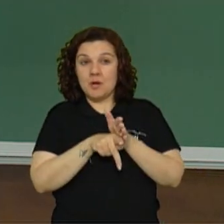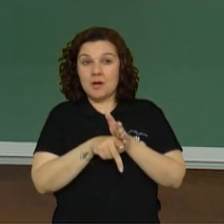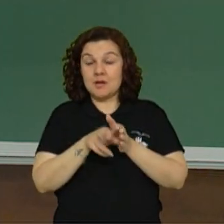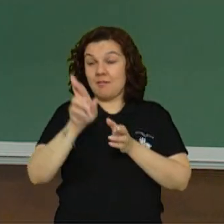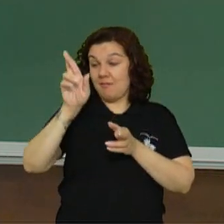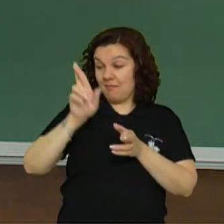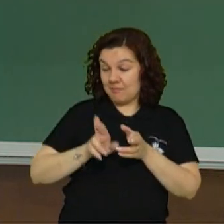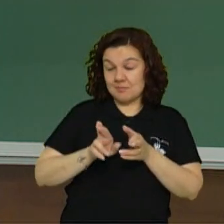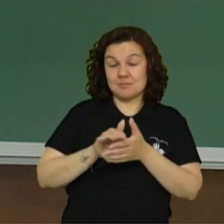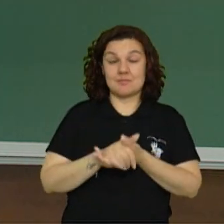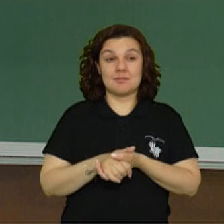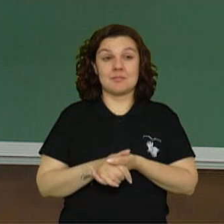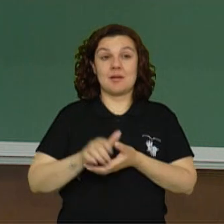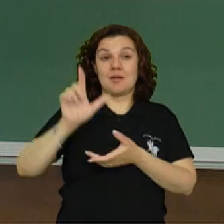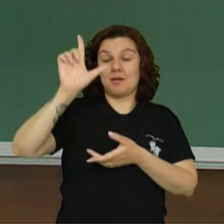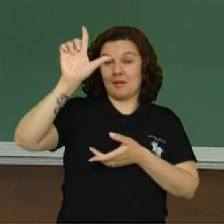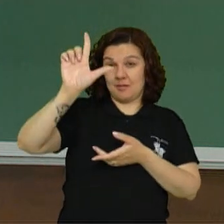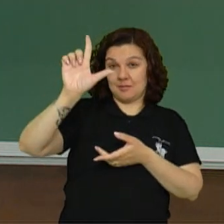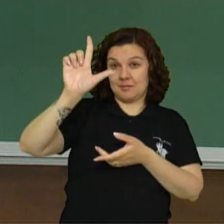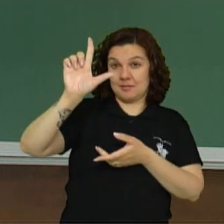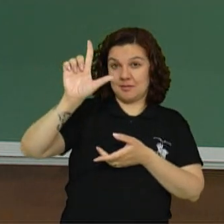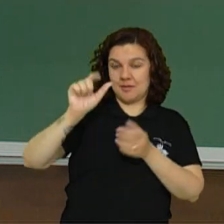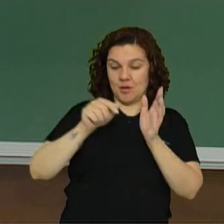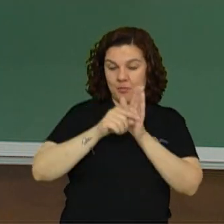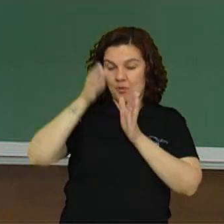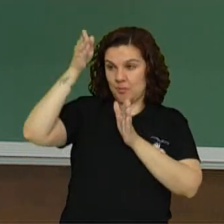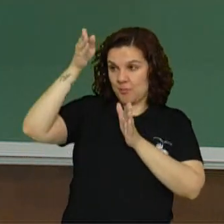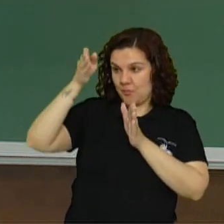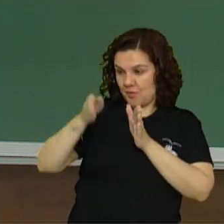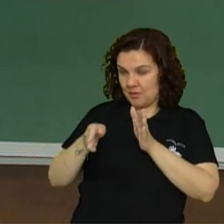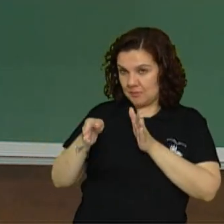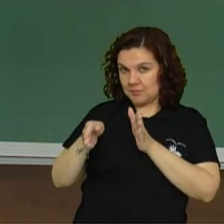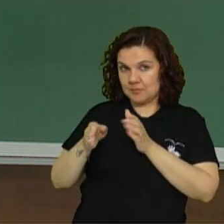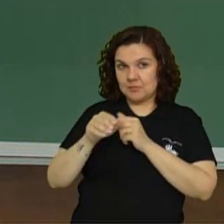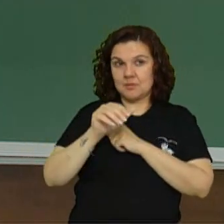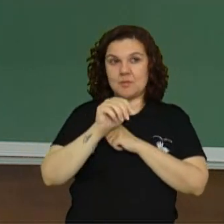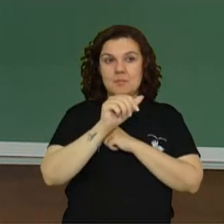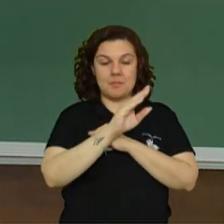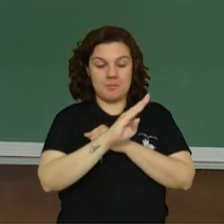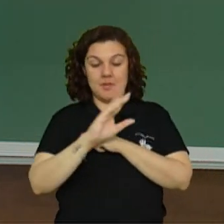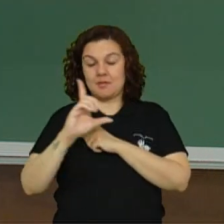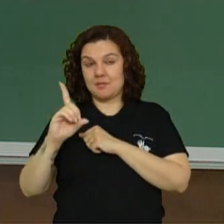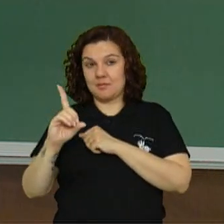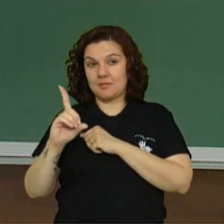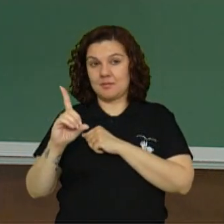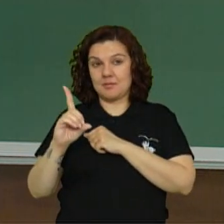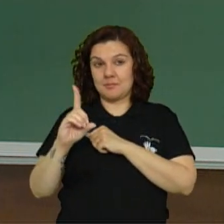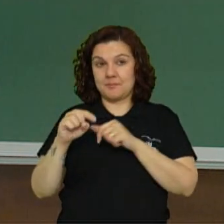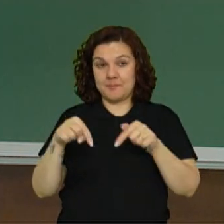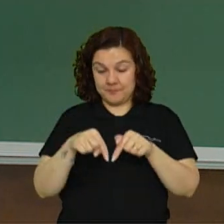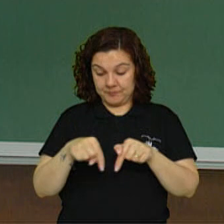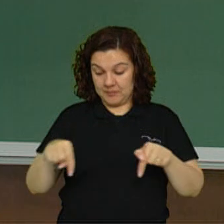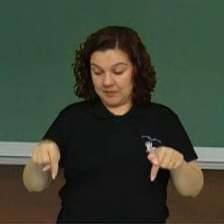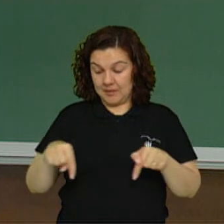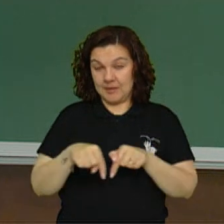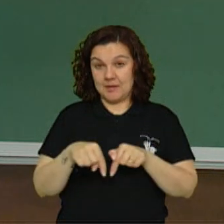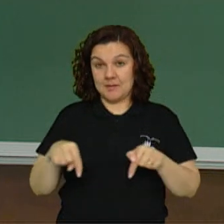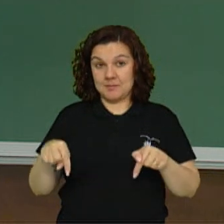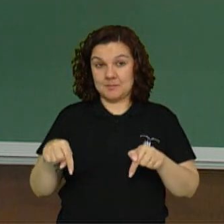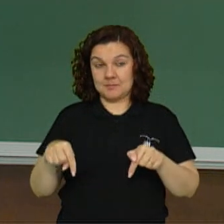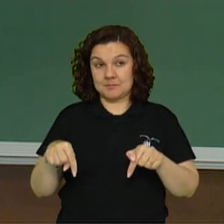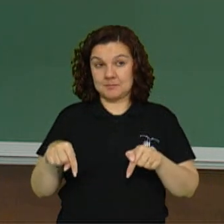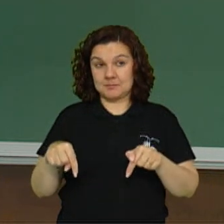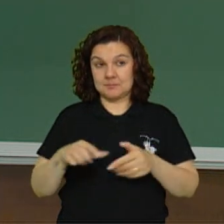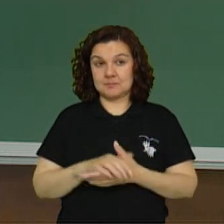valor da razão? L, que é o lado do quadrado, e BD, que é a base da